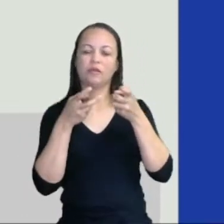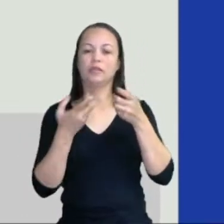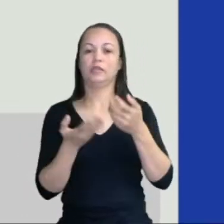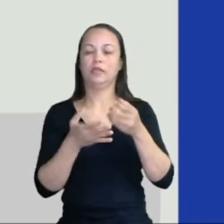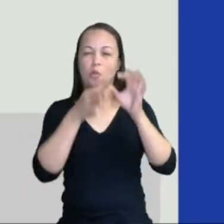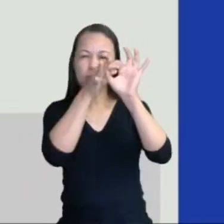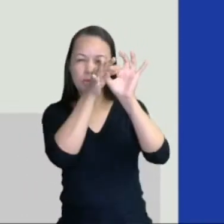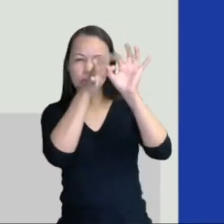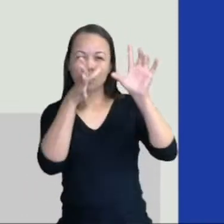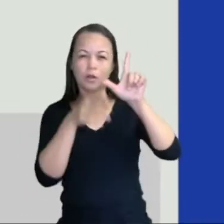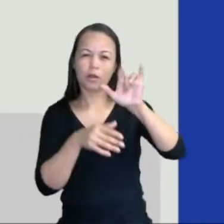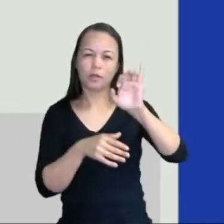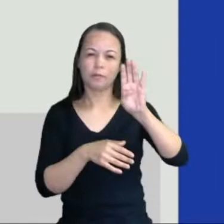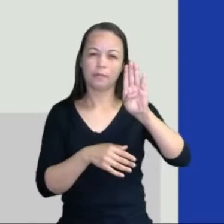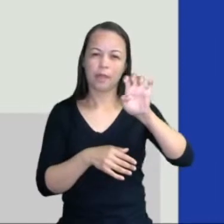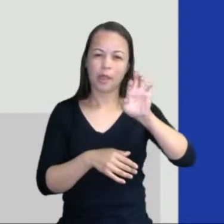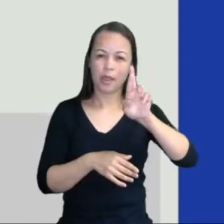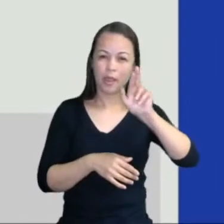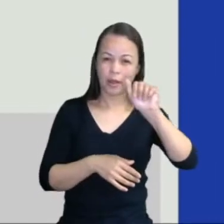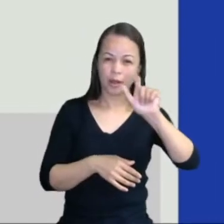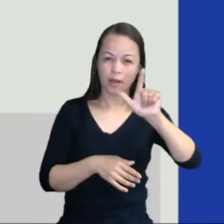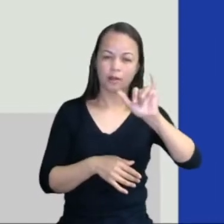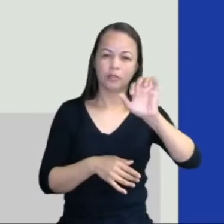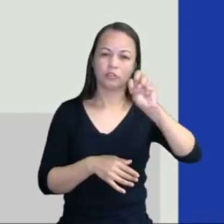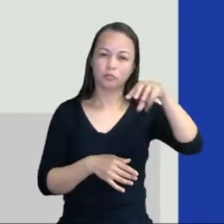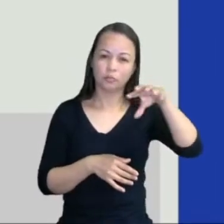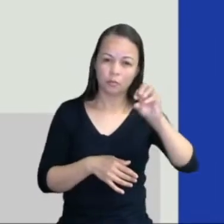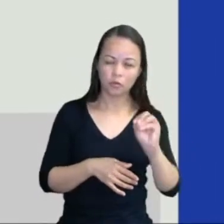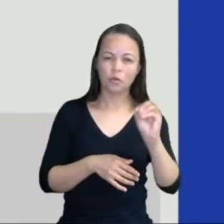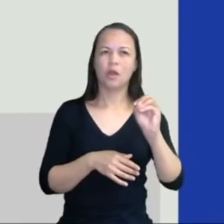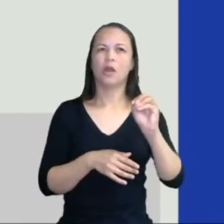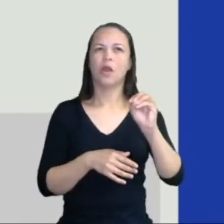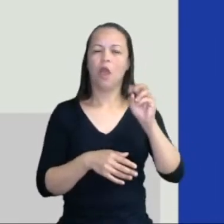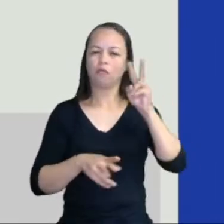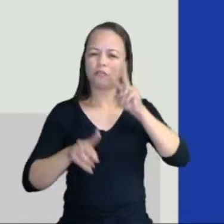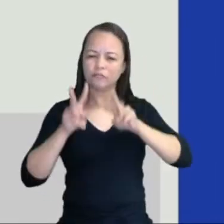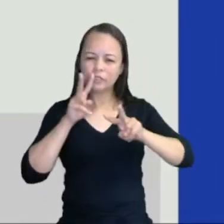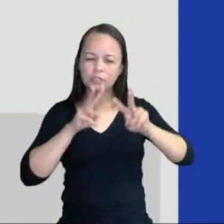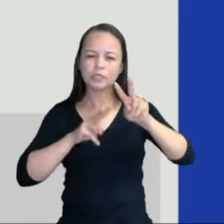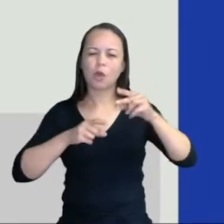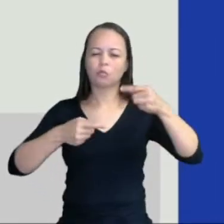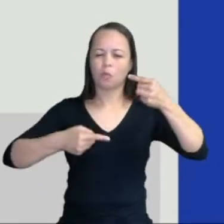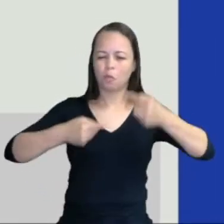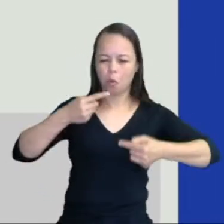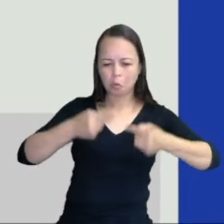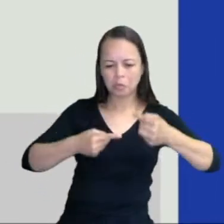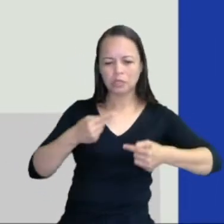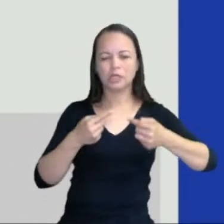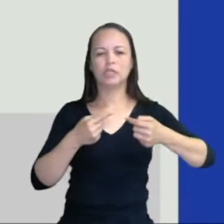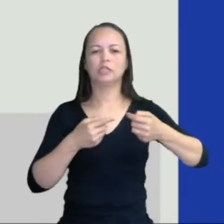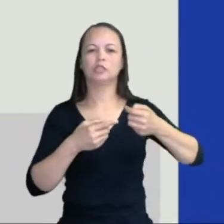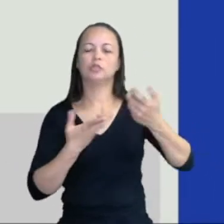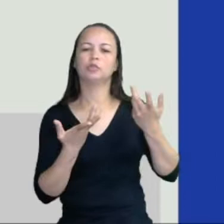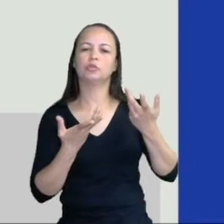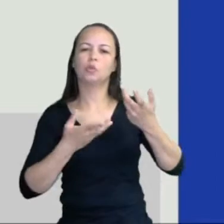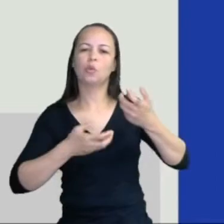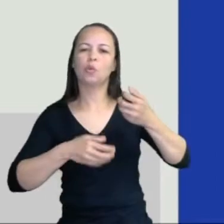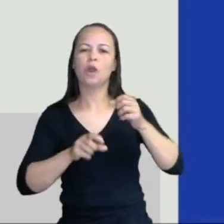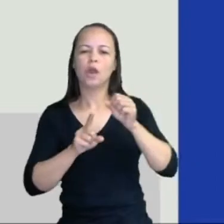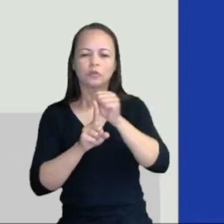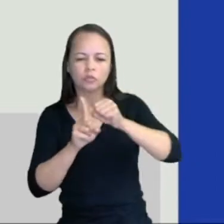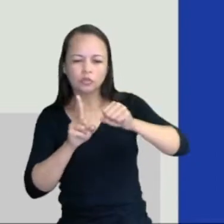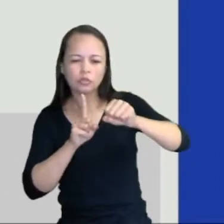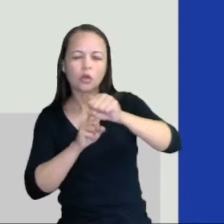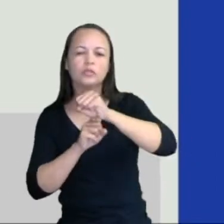observem com atenção, é uma visão do ponto de vista político, do ponto de vista social, do ponto